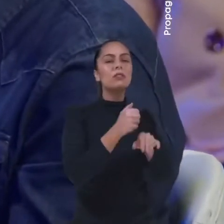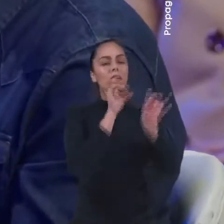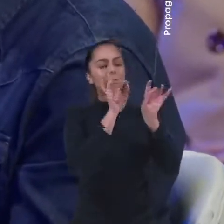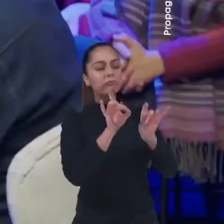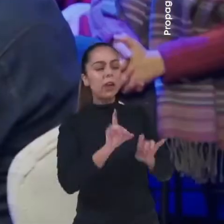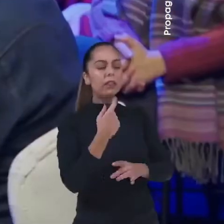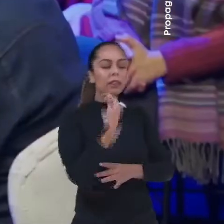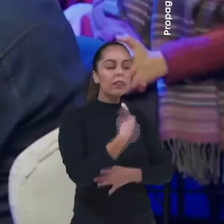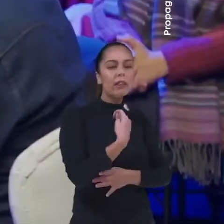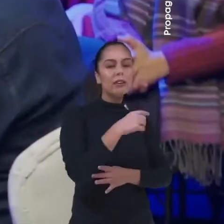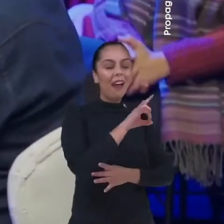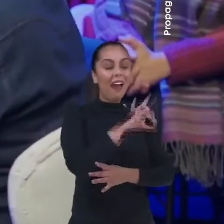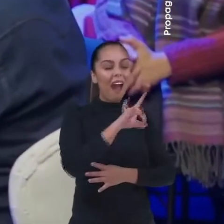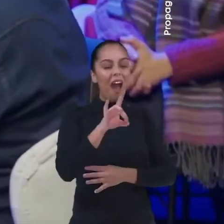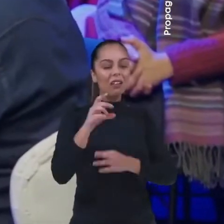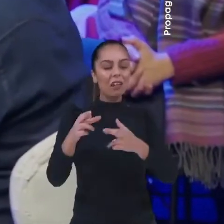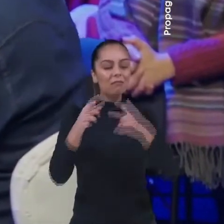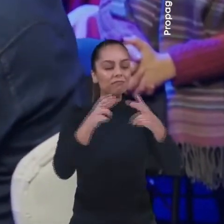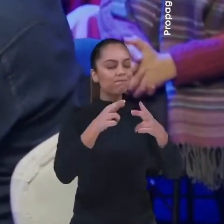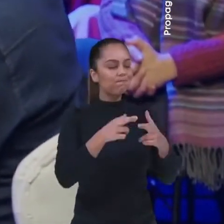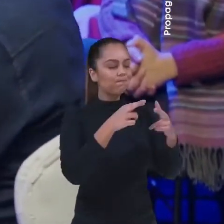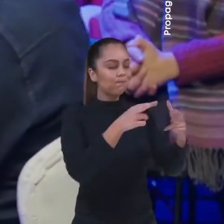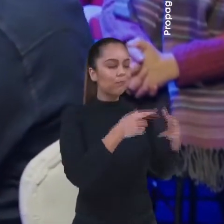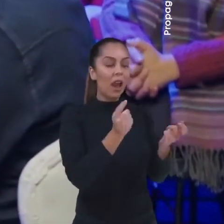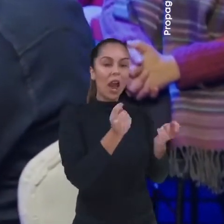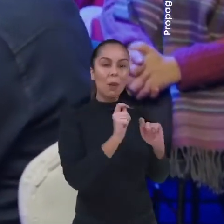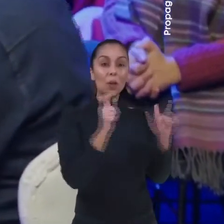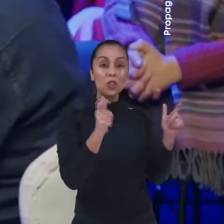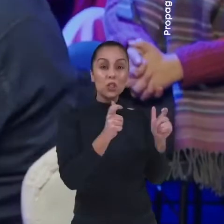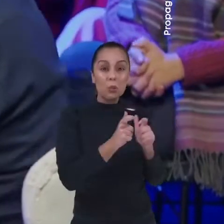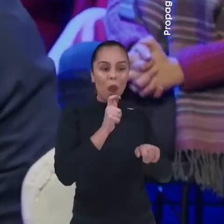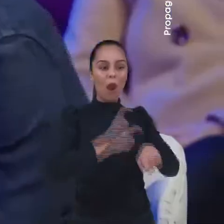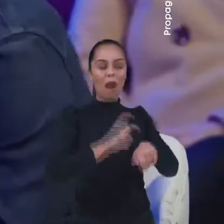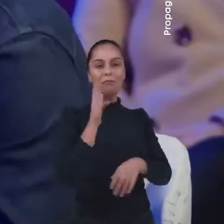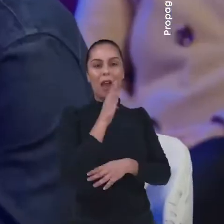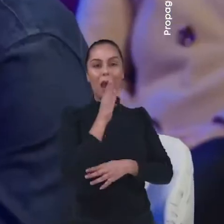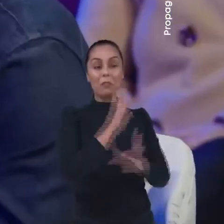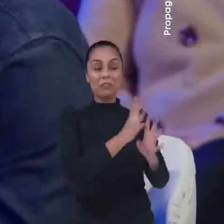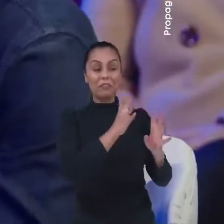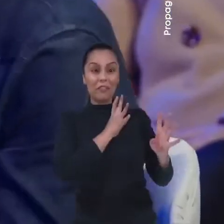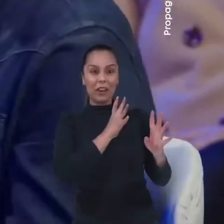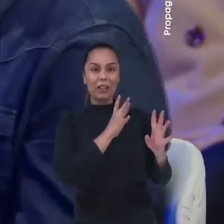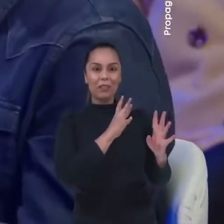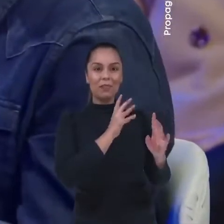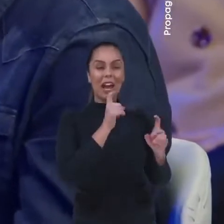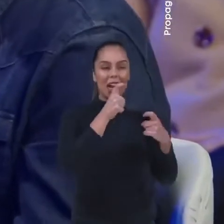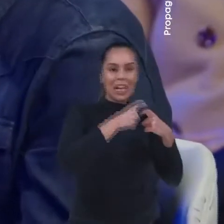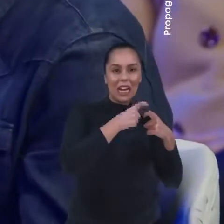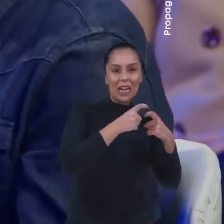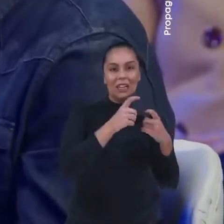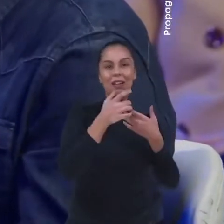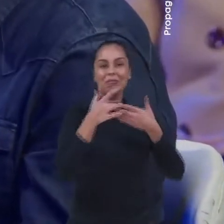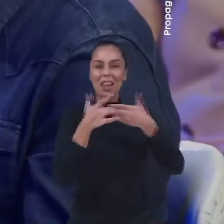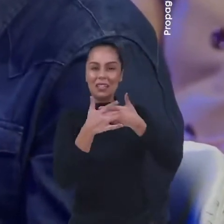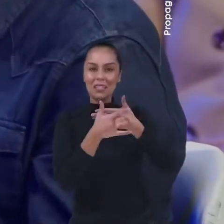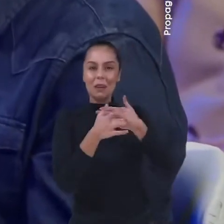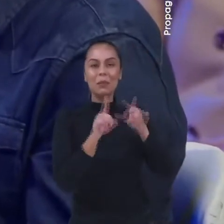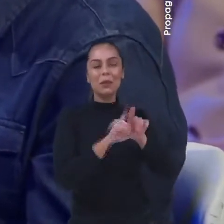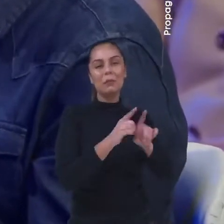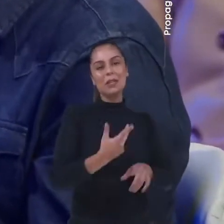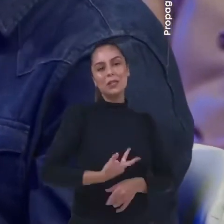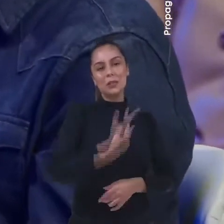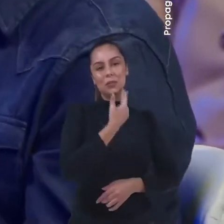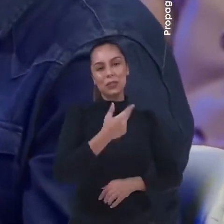os especialistas que são necessários em cada região para que a gente possa diminuir de imediato as filas para consultas,